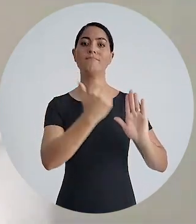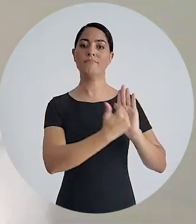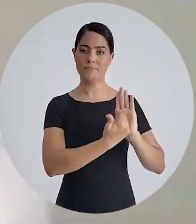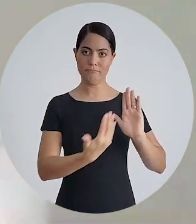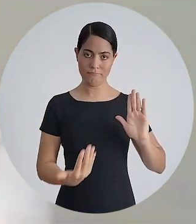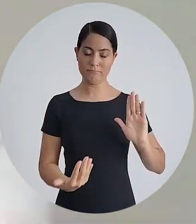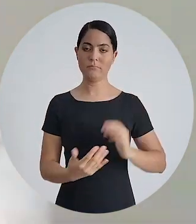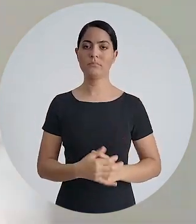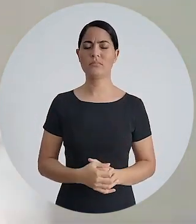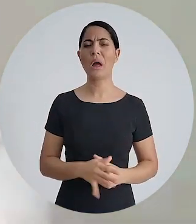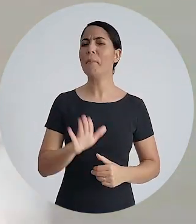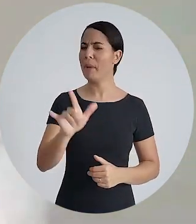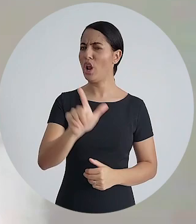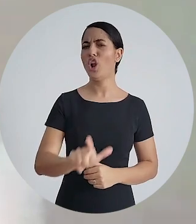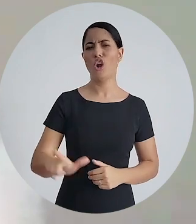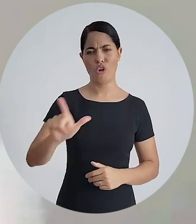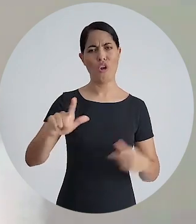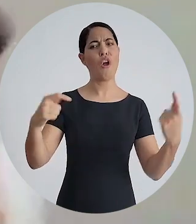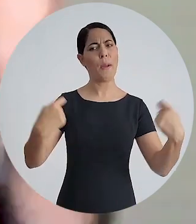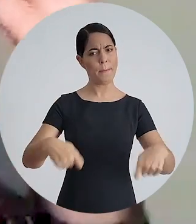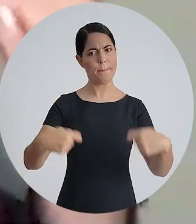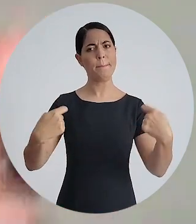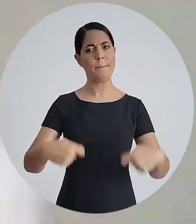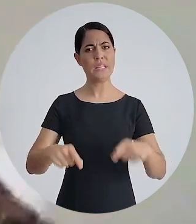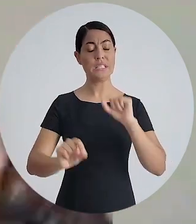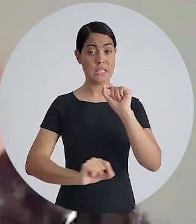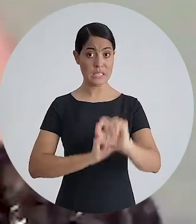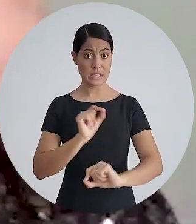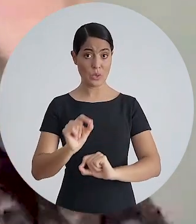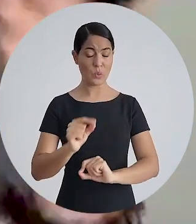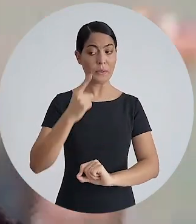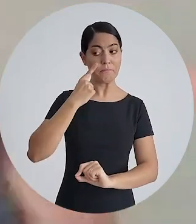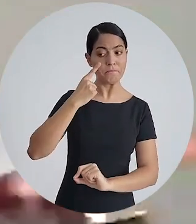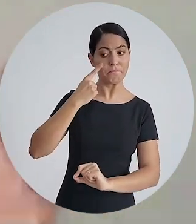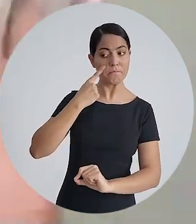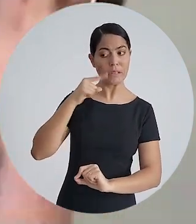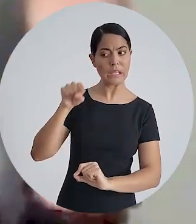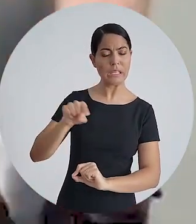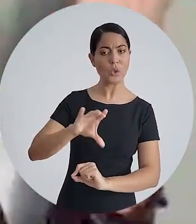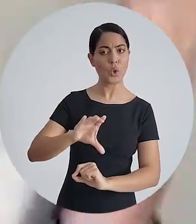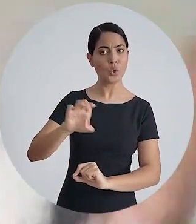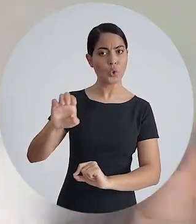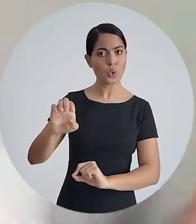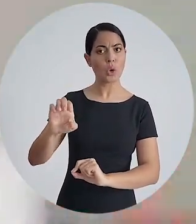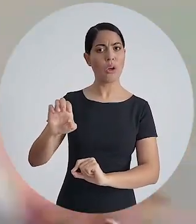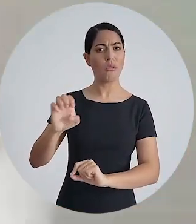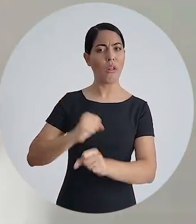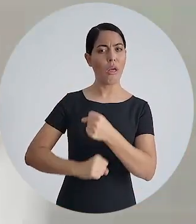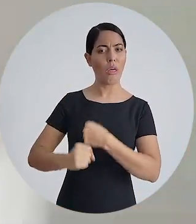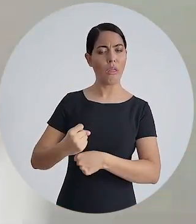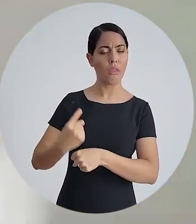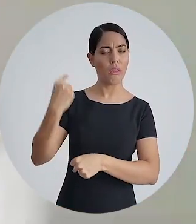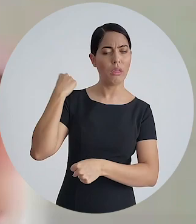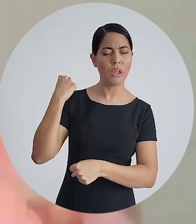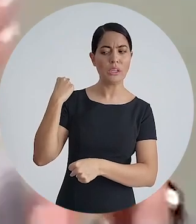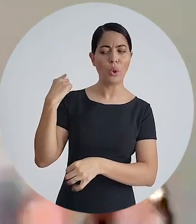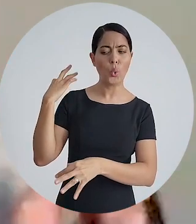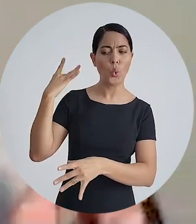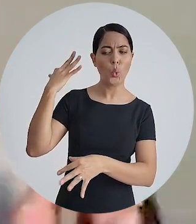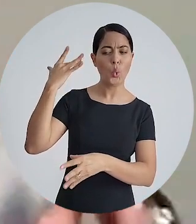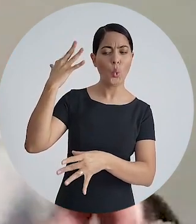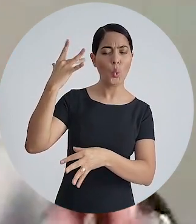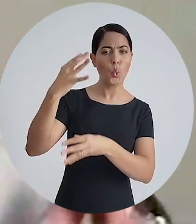consectário óbvio, é necessário que se faça uma revisitação, uma revisão dessas